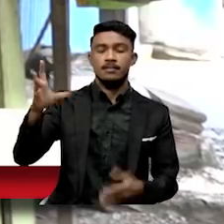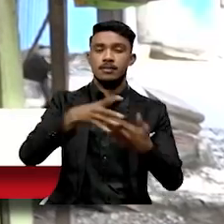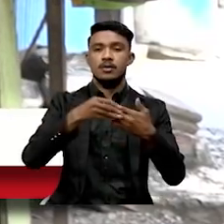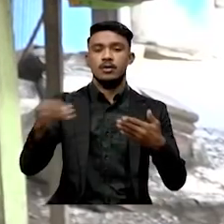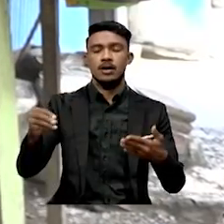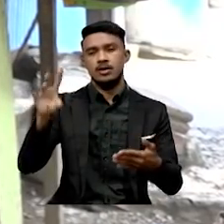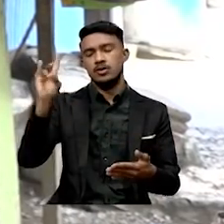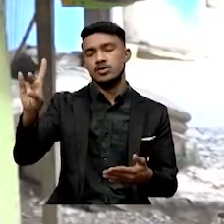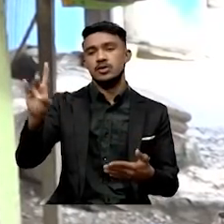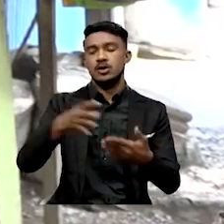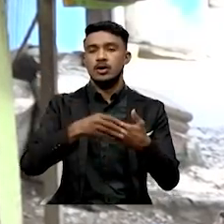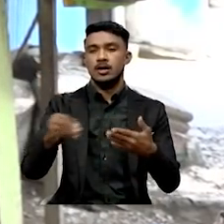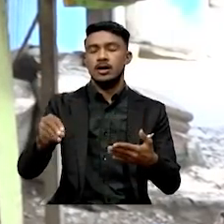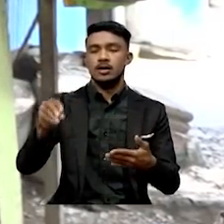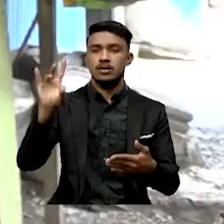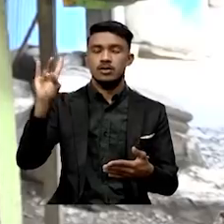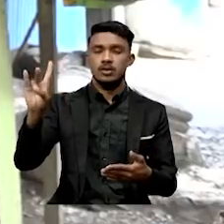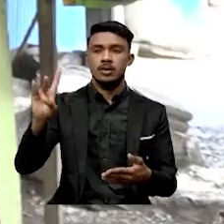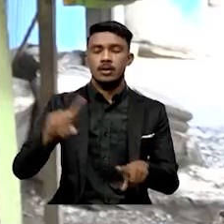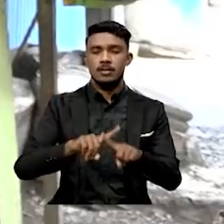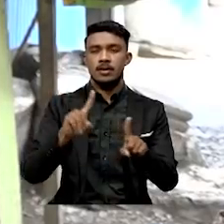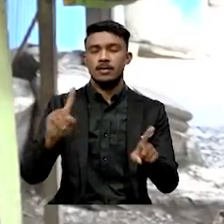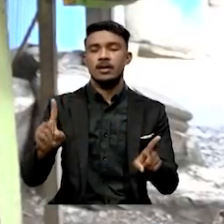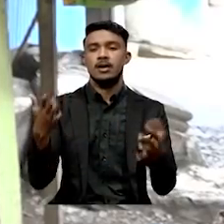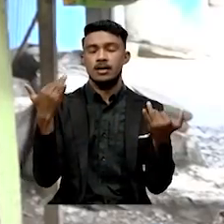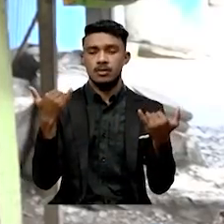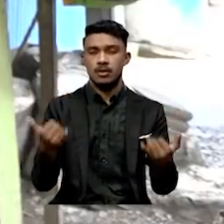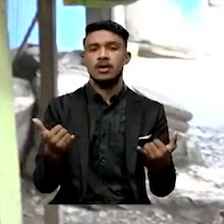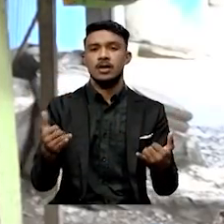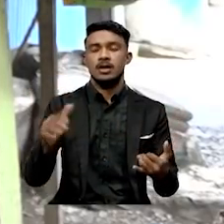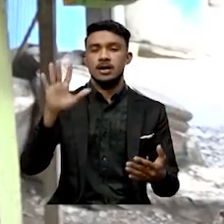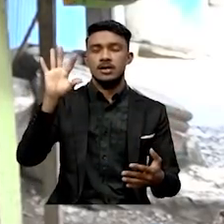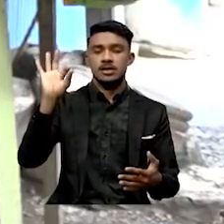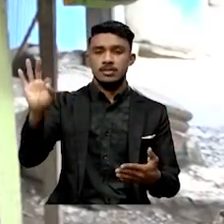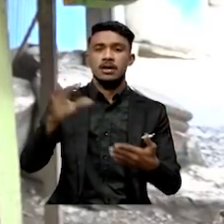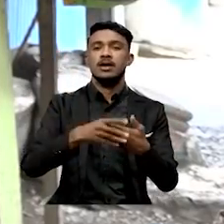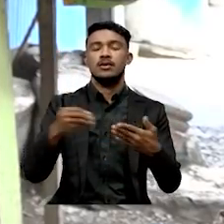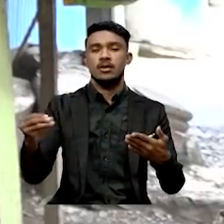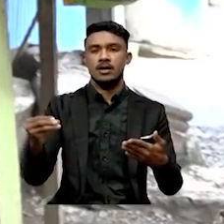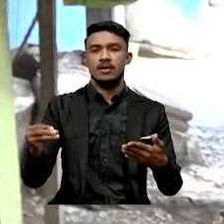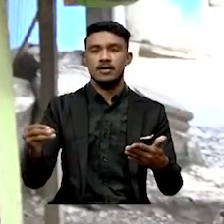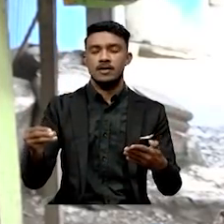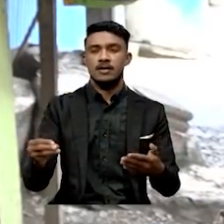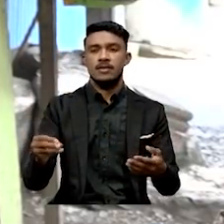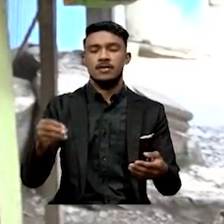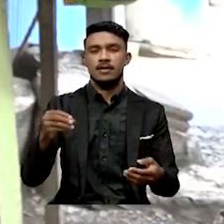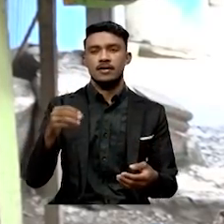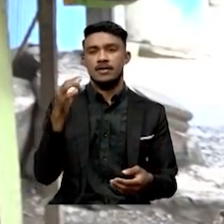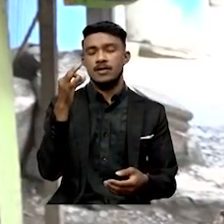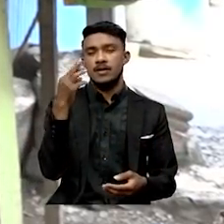7 dolar 7 agar bahwe 75 agar bahwe 4,5 nama 9 dolar ona bahwe pulling papos ona si normal